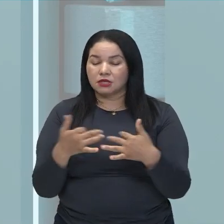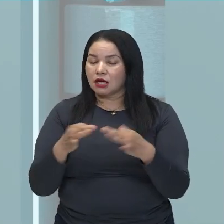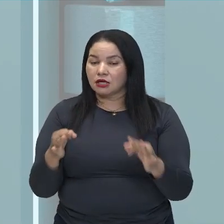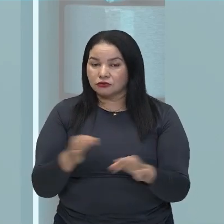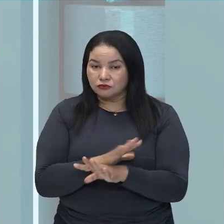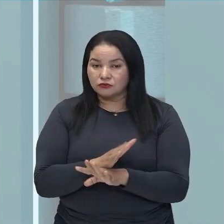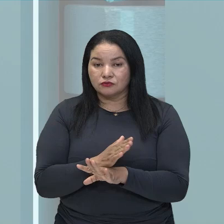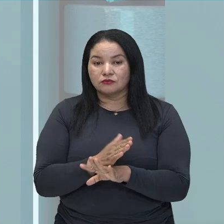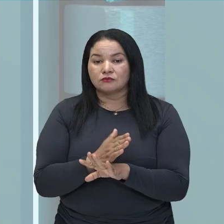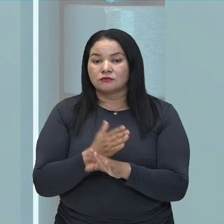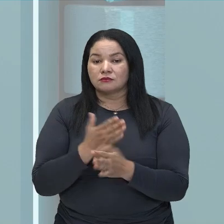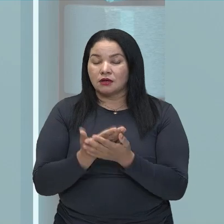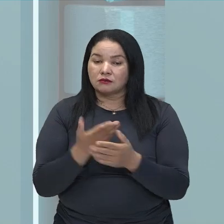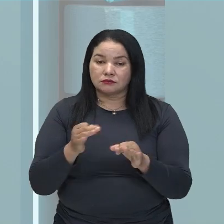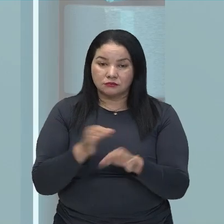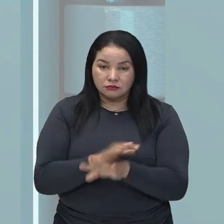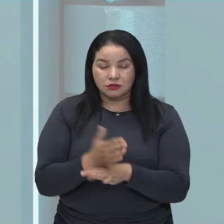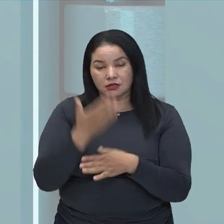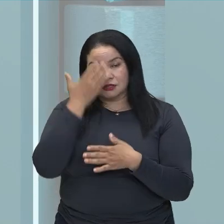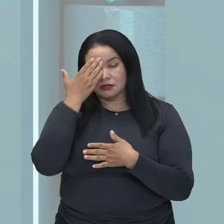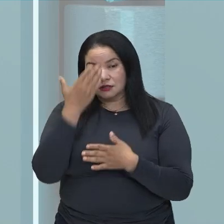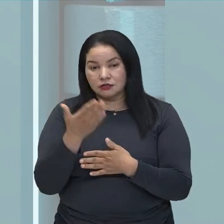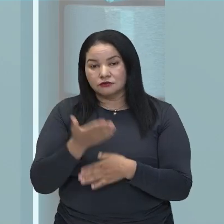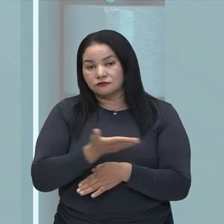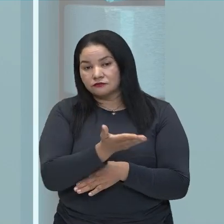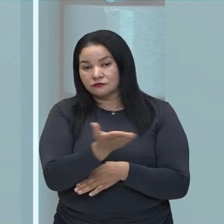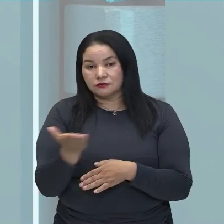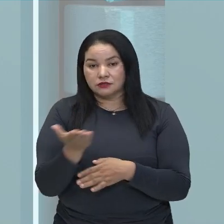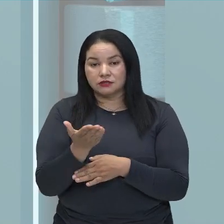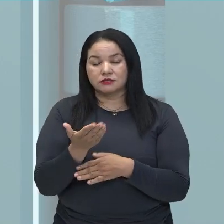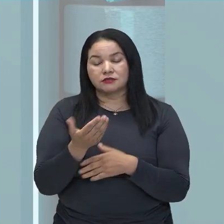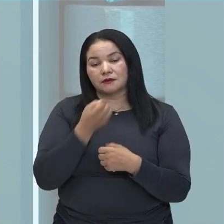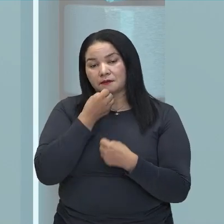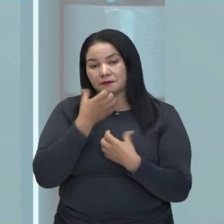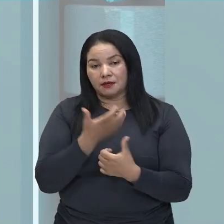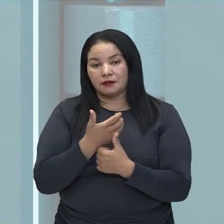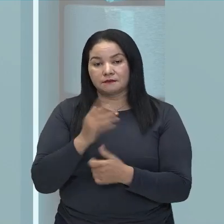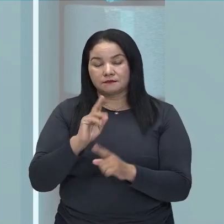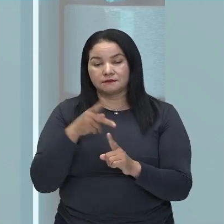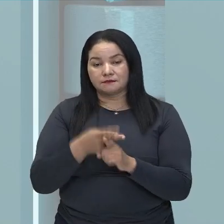vai encerrando por aqui. Eu agradeço a companhia de todos vocês. Fiquem bem